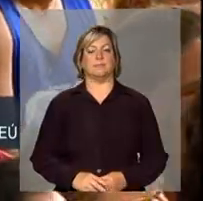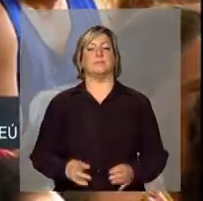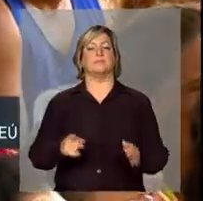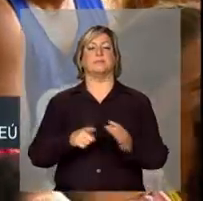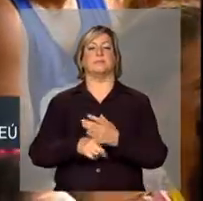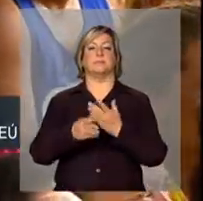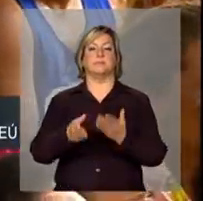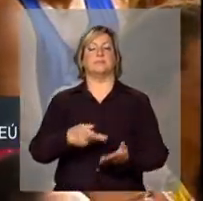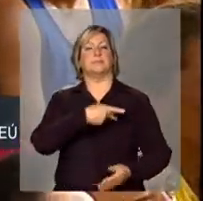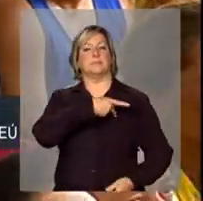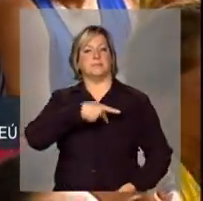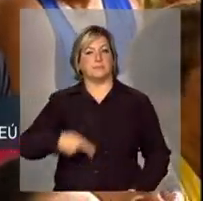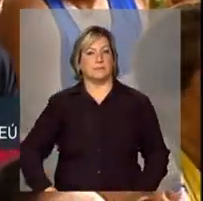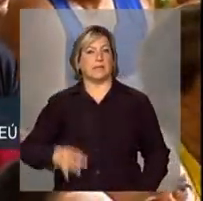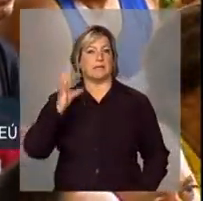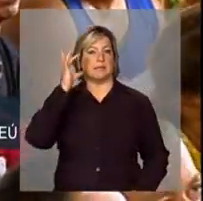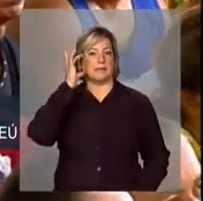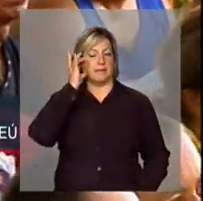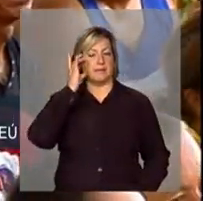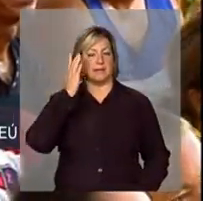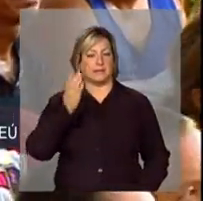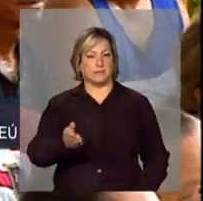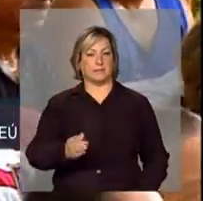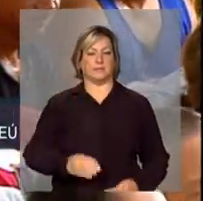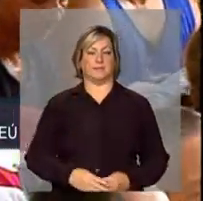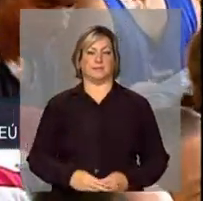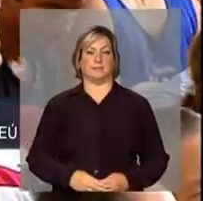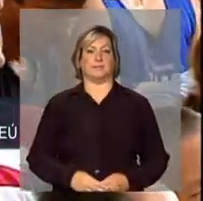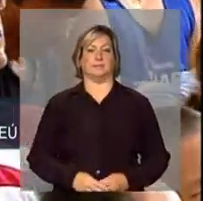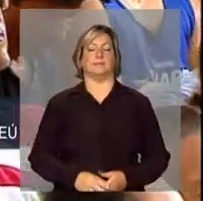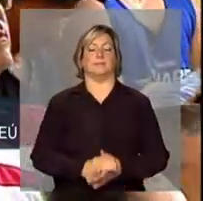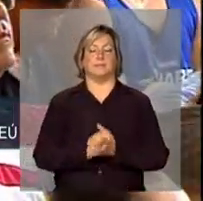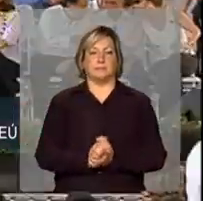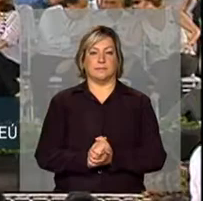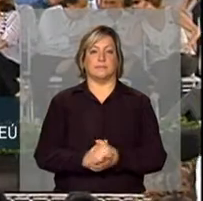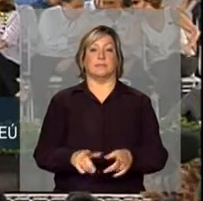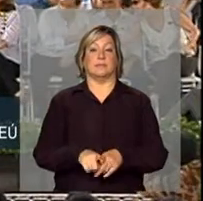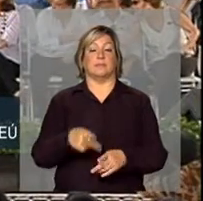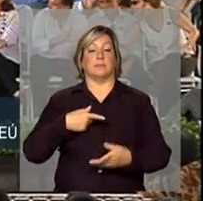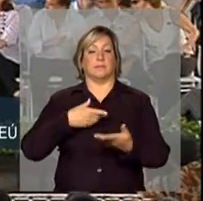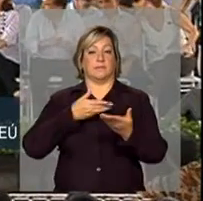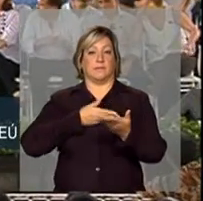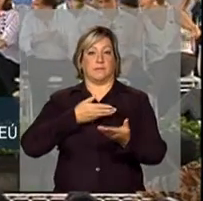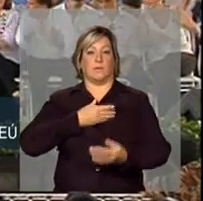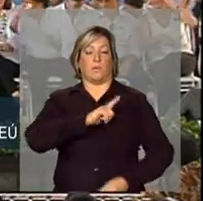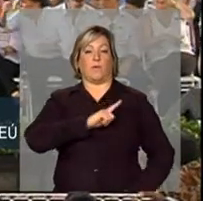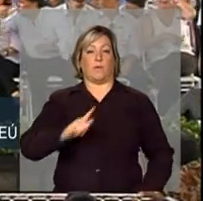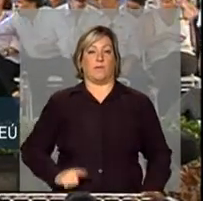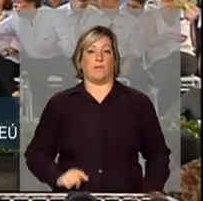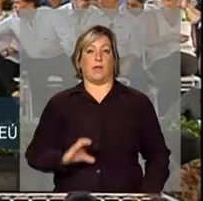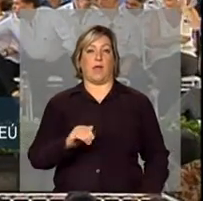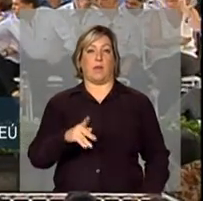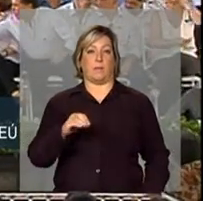Presidenta Dilma Rousseff, meu caro amigo governador Eduardo